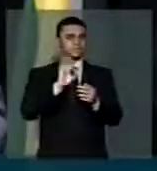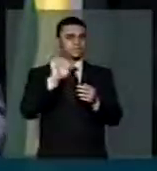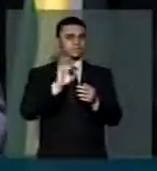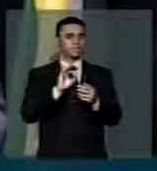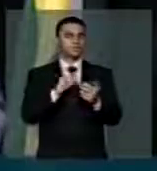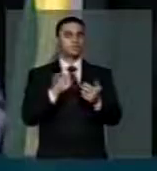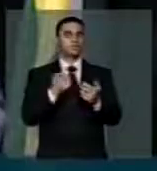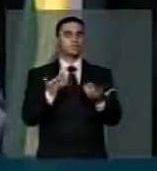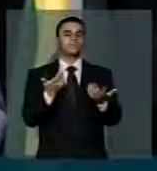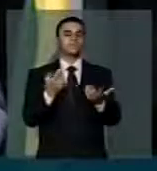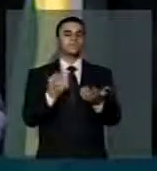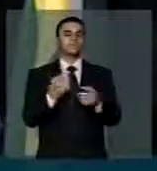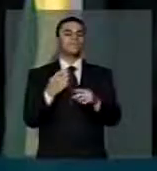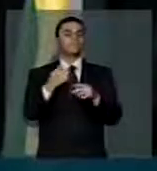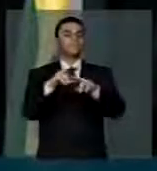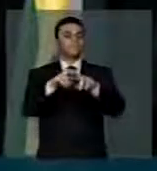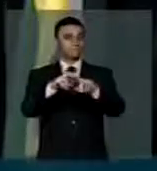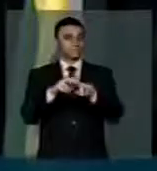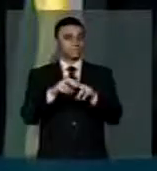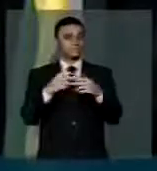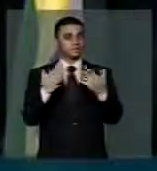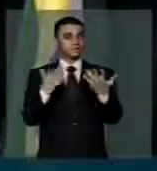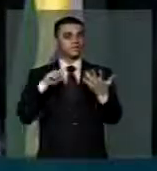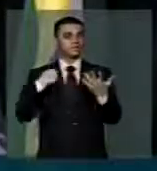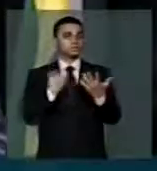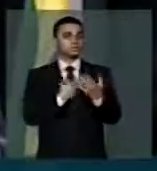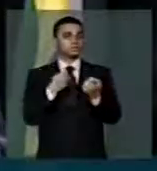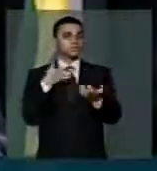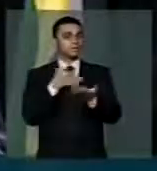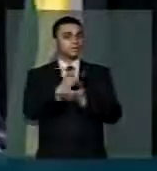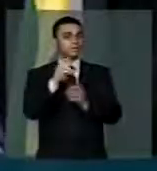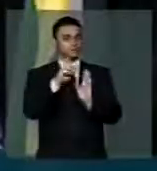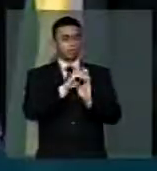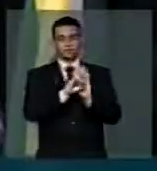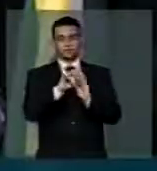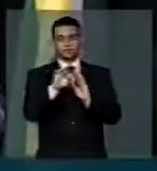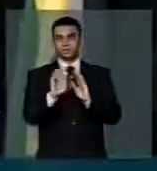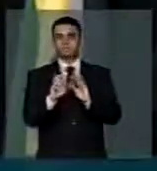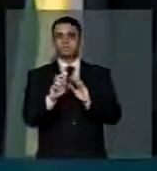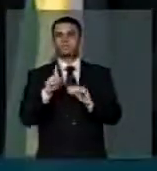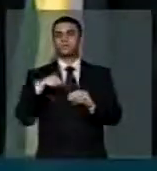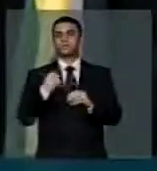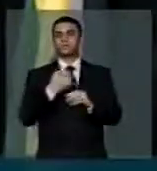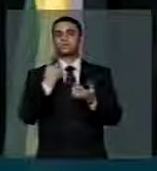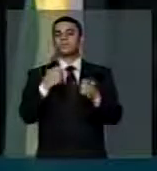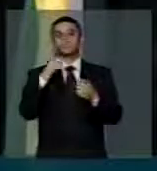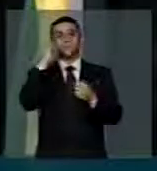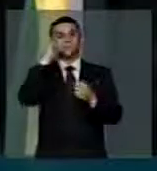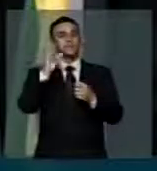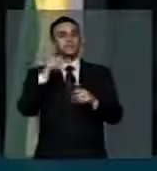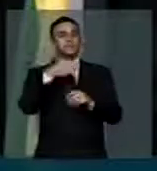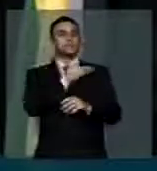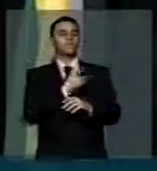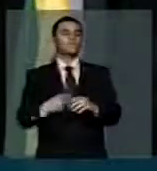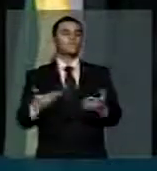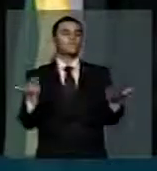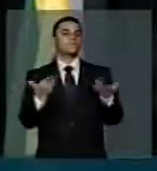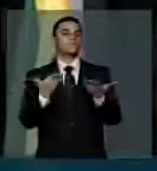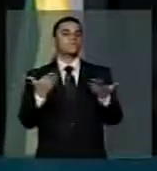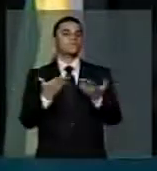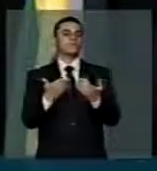dinheiro público. Portanto, é por isso que nós temos que aprovar esse destaque, para evitar que este governo que está